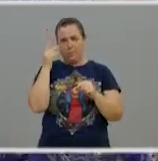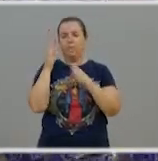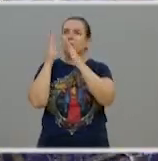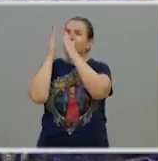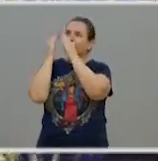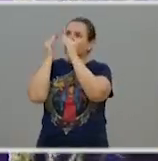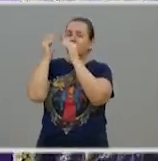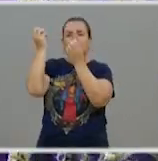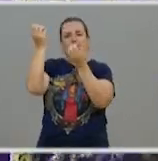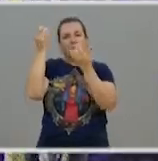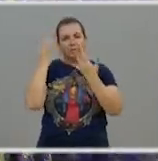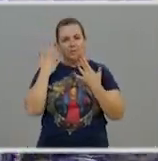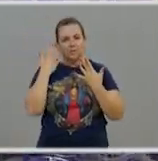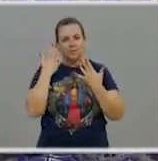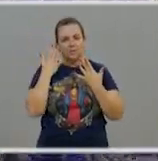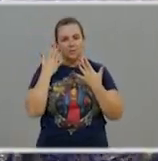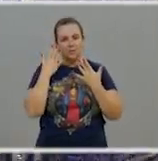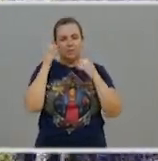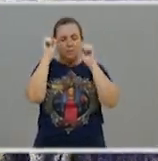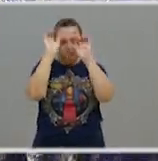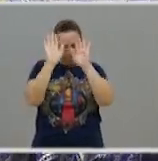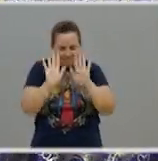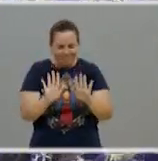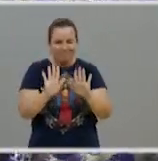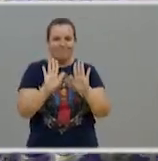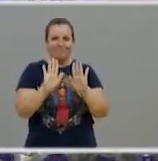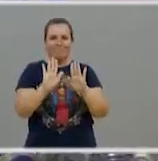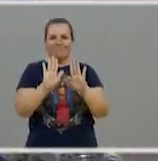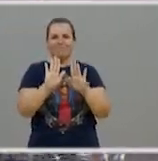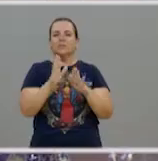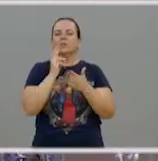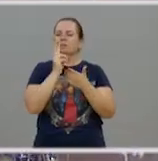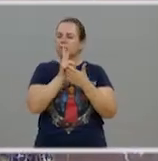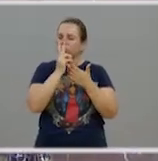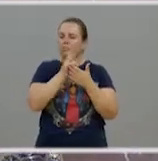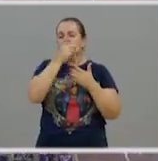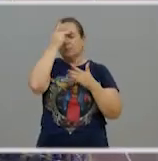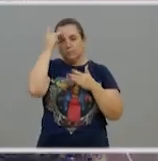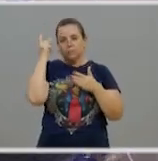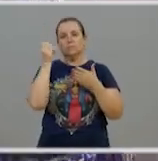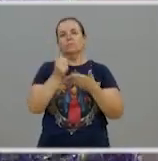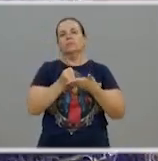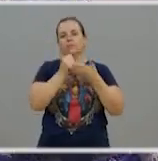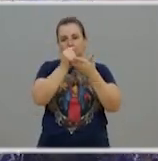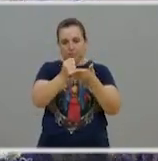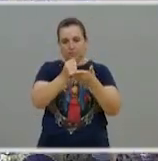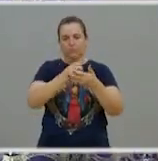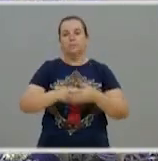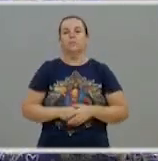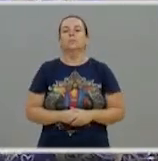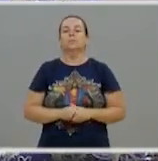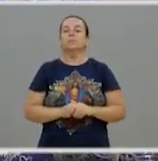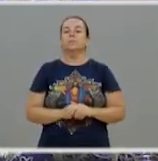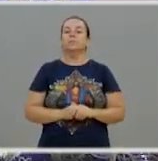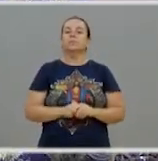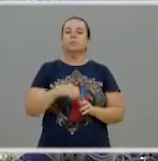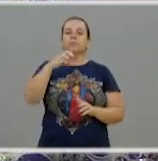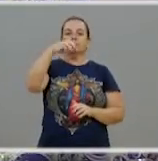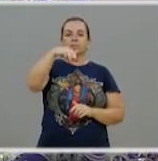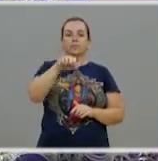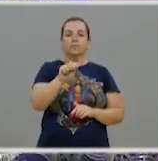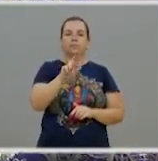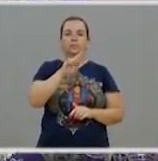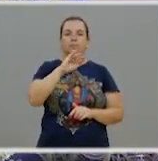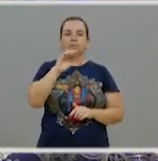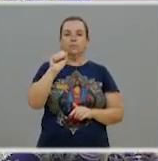bênção. E 100 vezes mais, aqueles que doam com generosidade. Maria de Lourdes